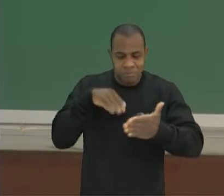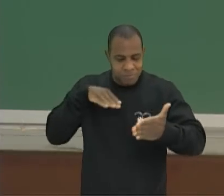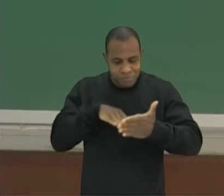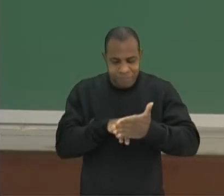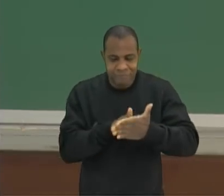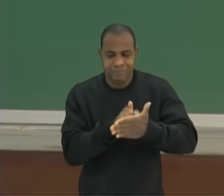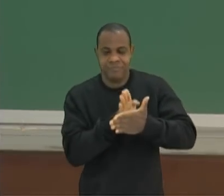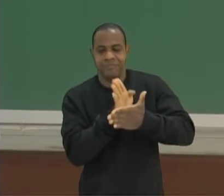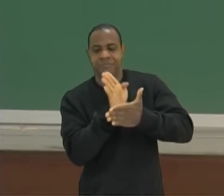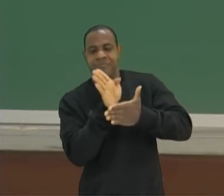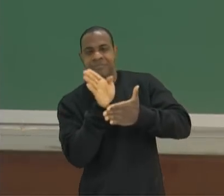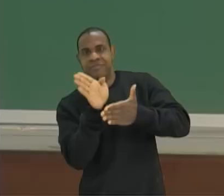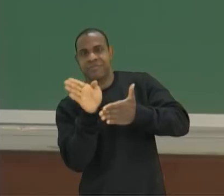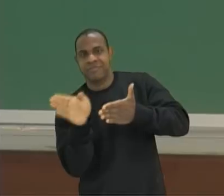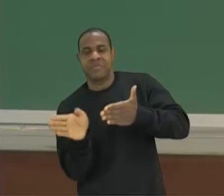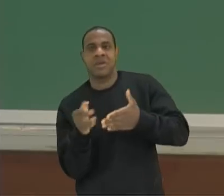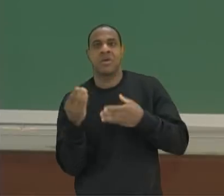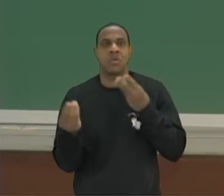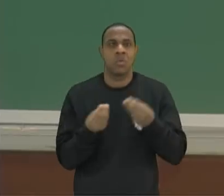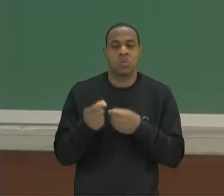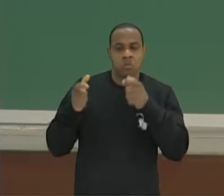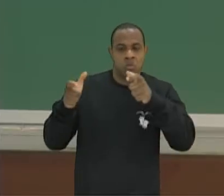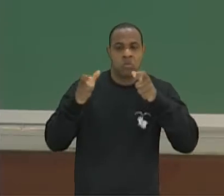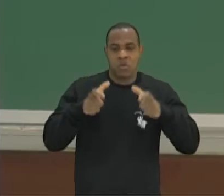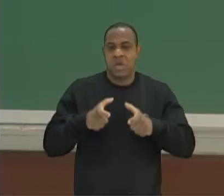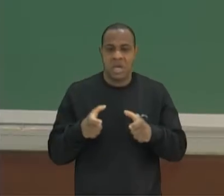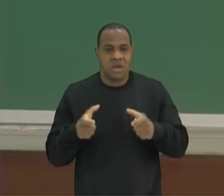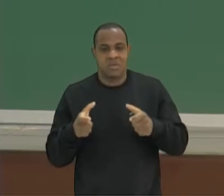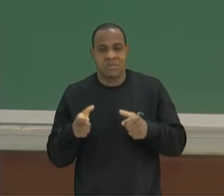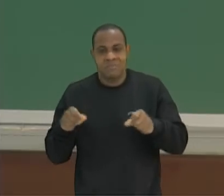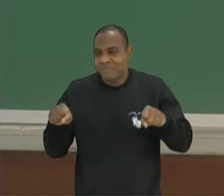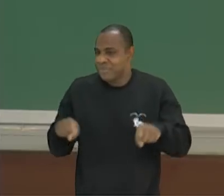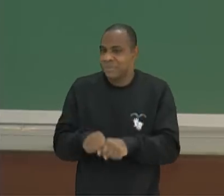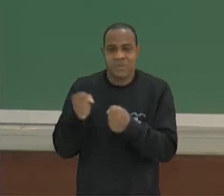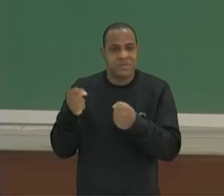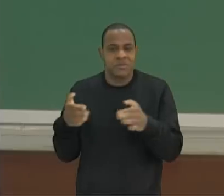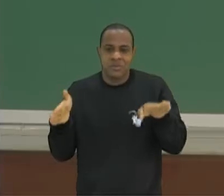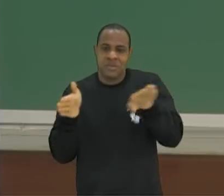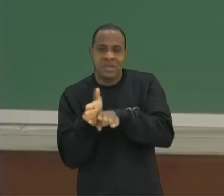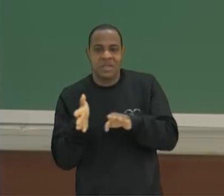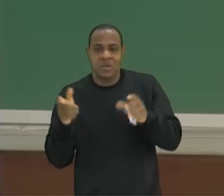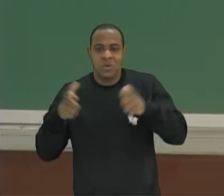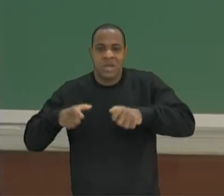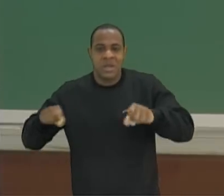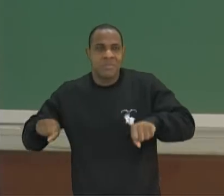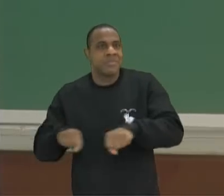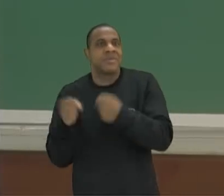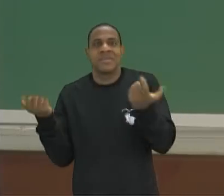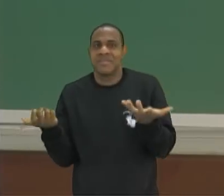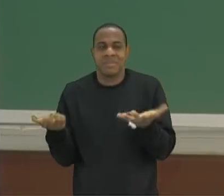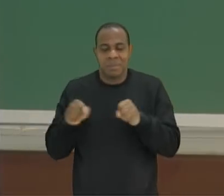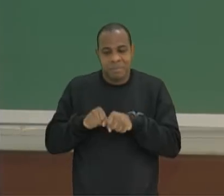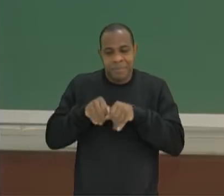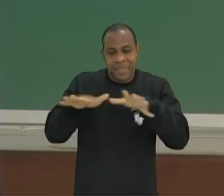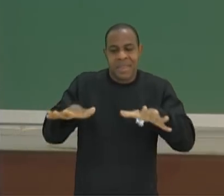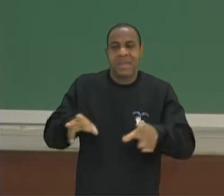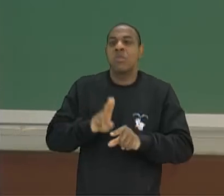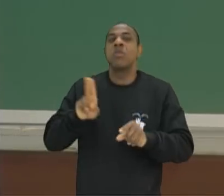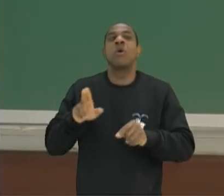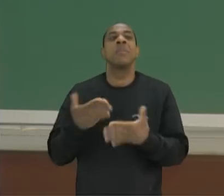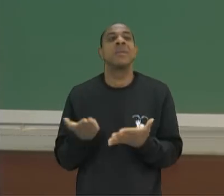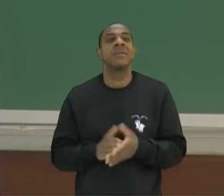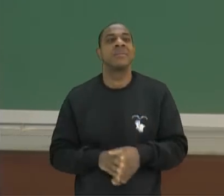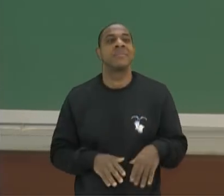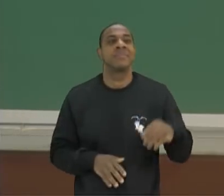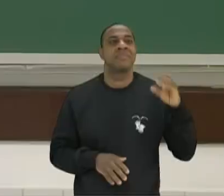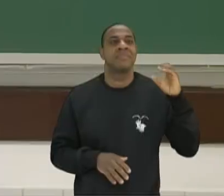atravessar fendas, atingindo regiões impossíveis para uma propagação retilínea, chama-se então